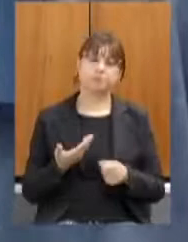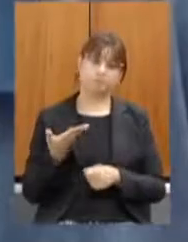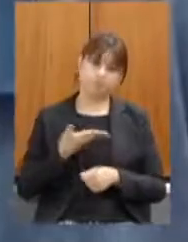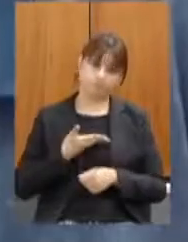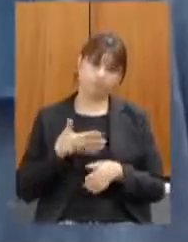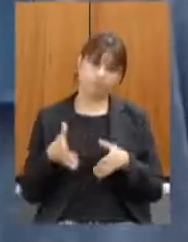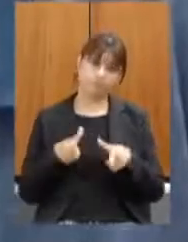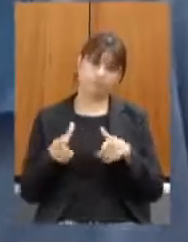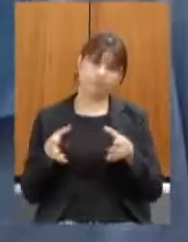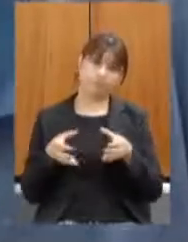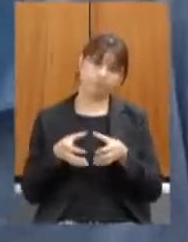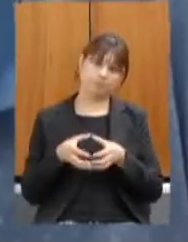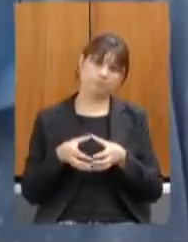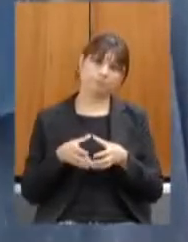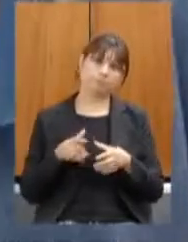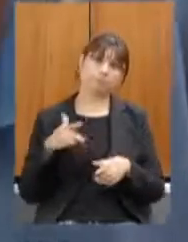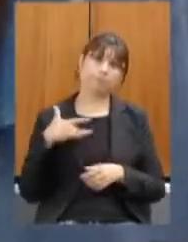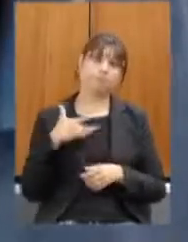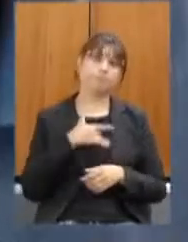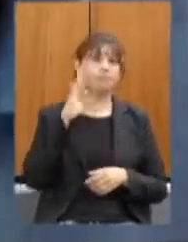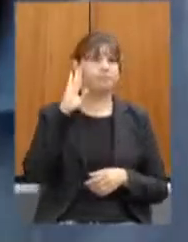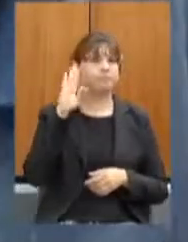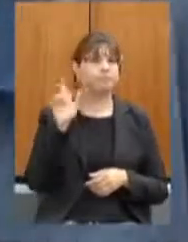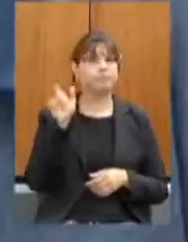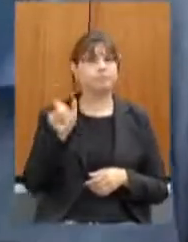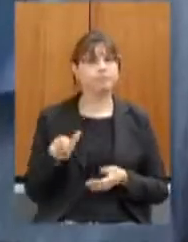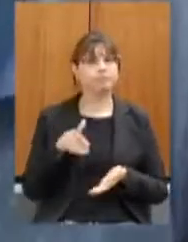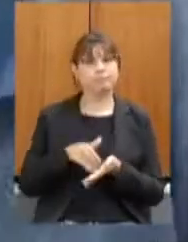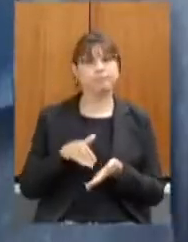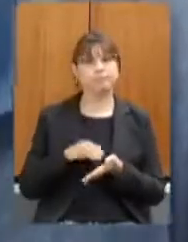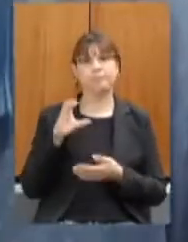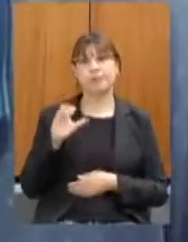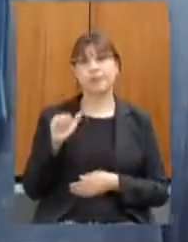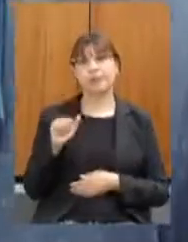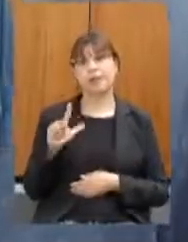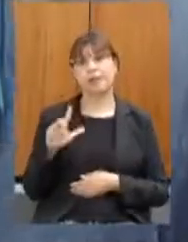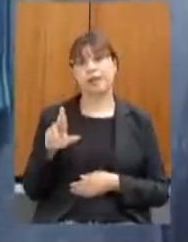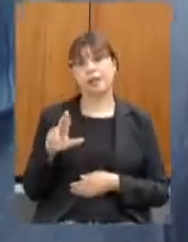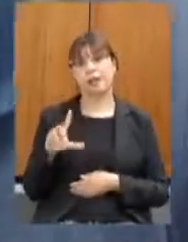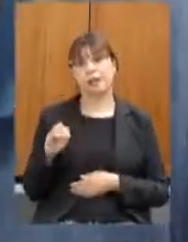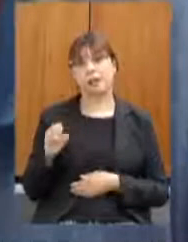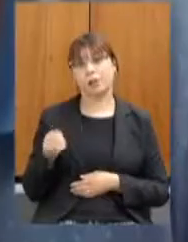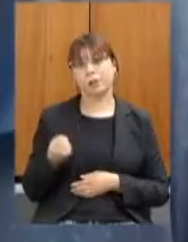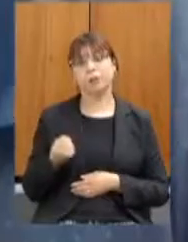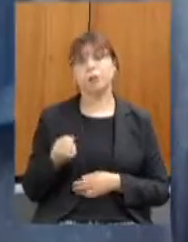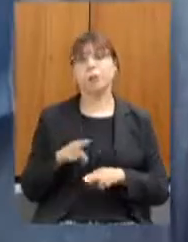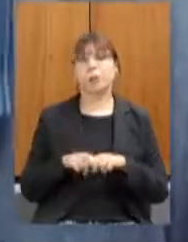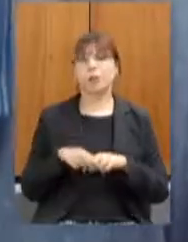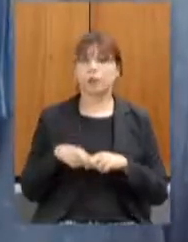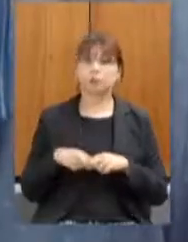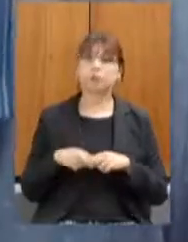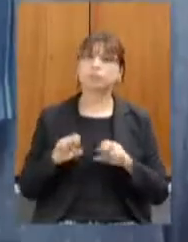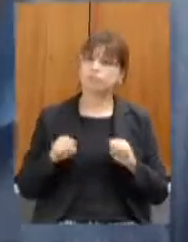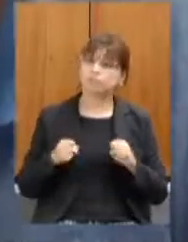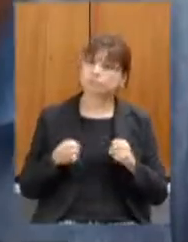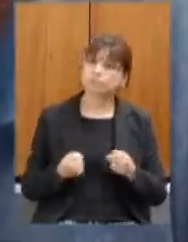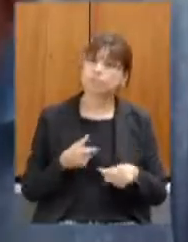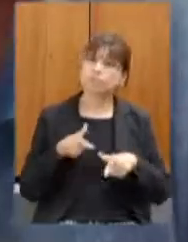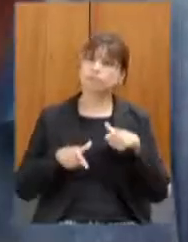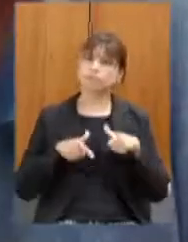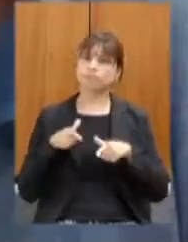colegas e e sobretudo e Doutor Carlos Eduardo pelo denodo pelo empenho pela dedicação